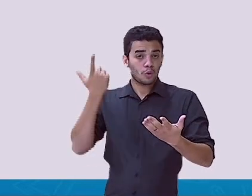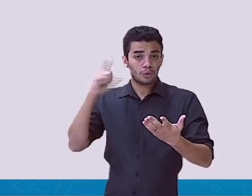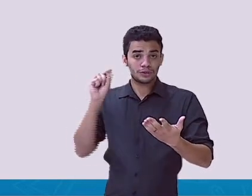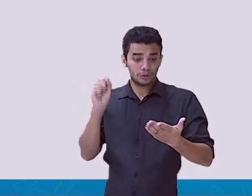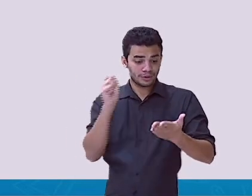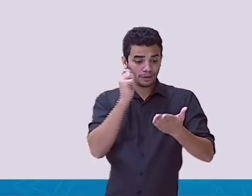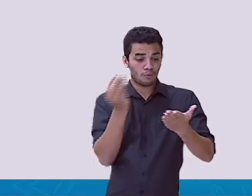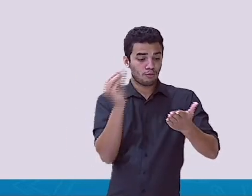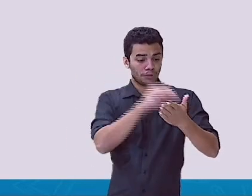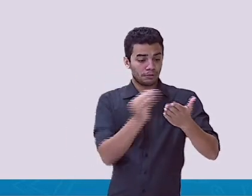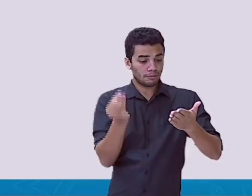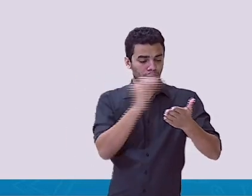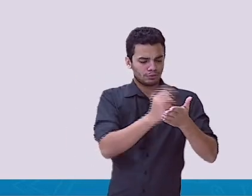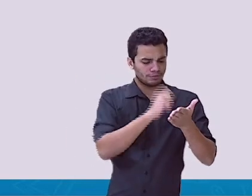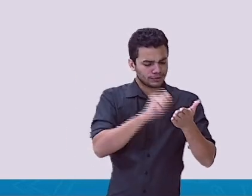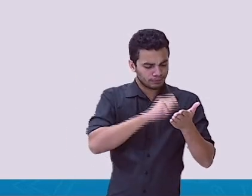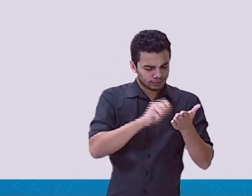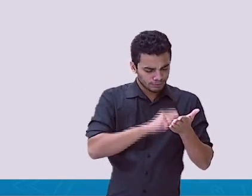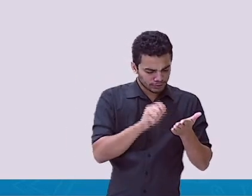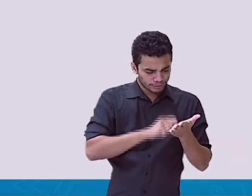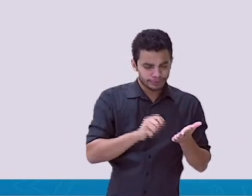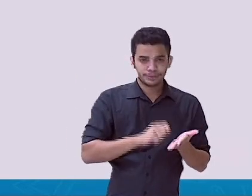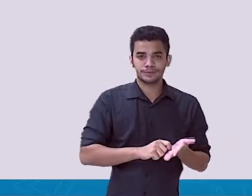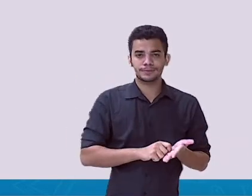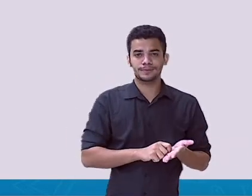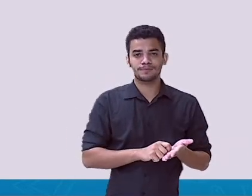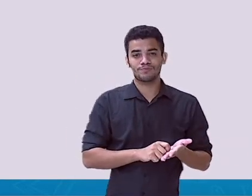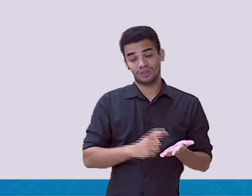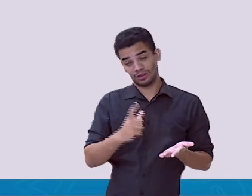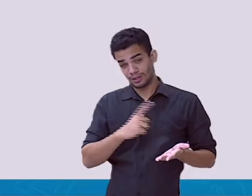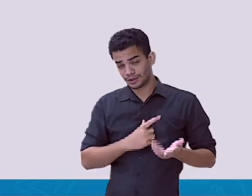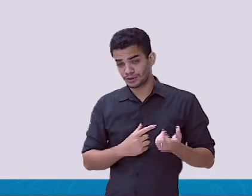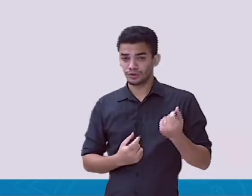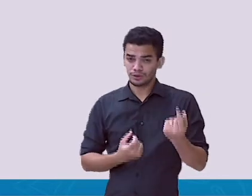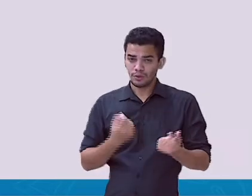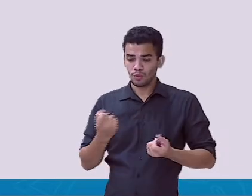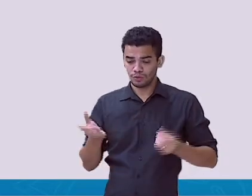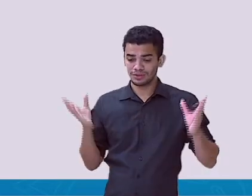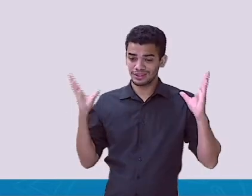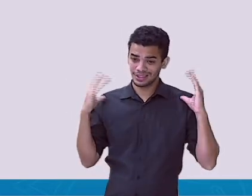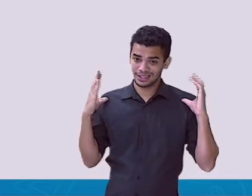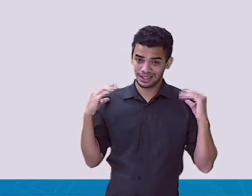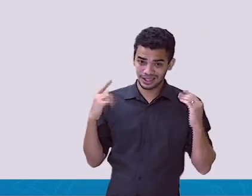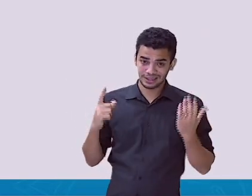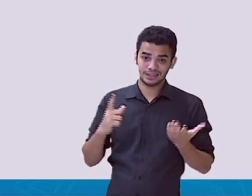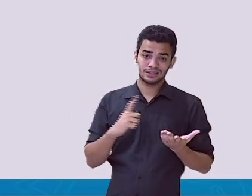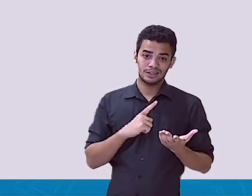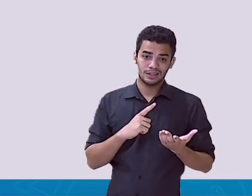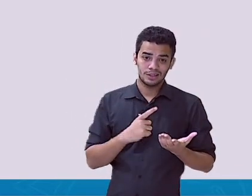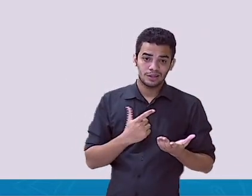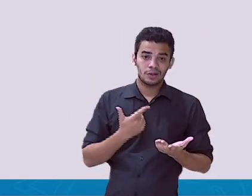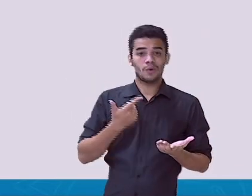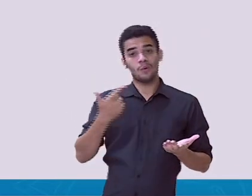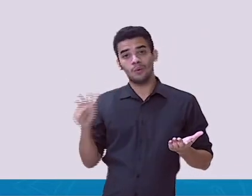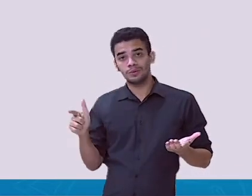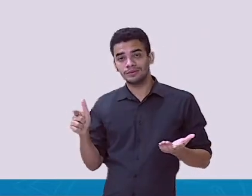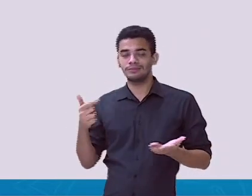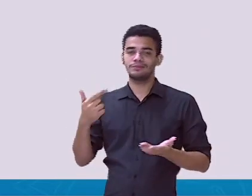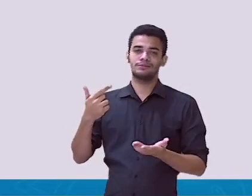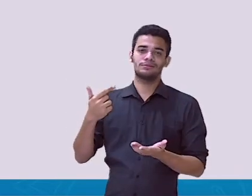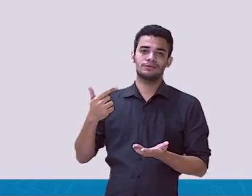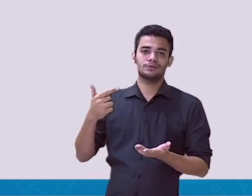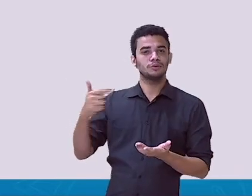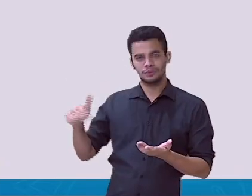não têm asas, mas outros 2 pares de asas organizados. Quem são? Olha lá a